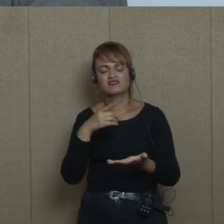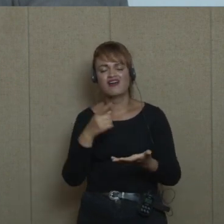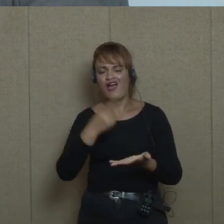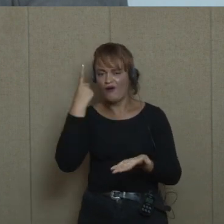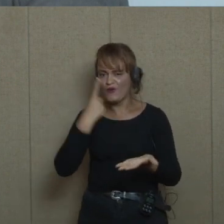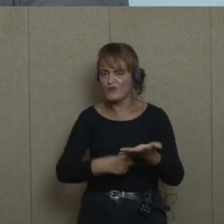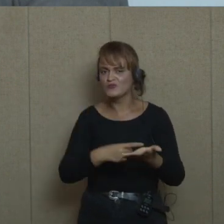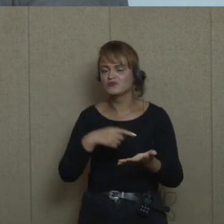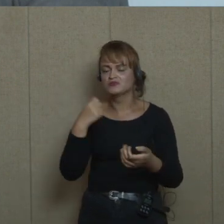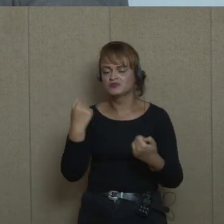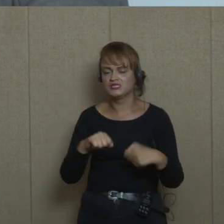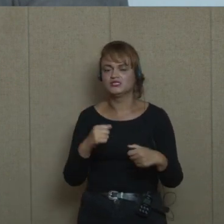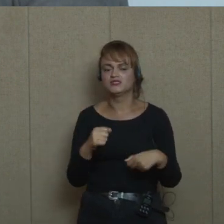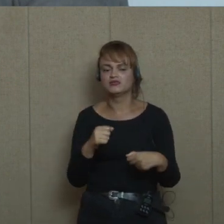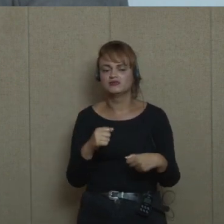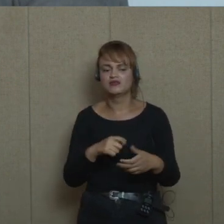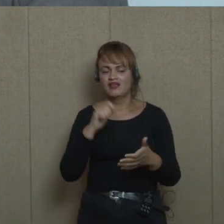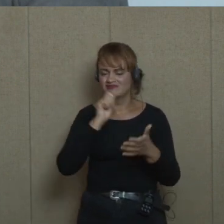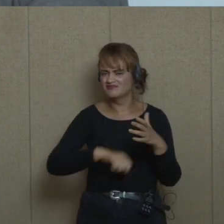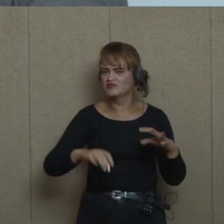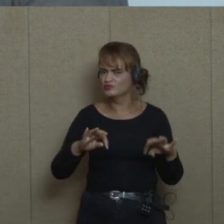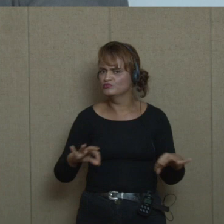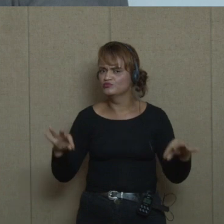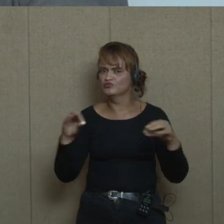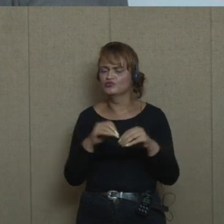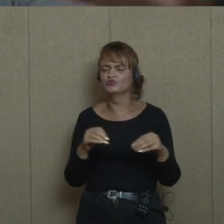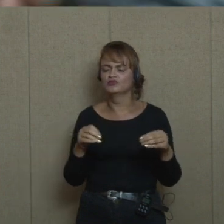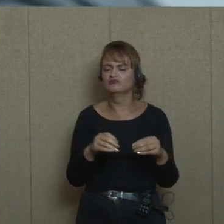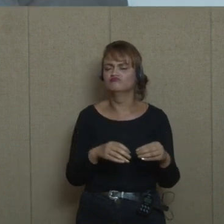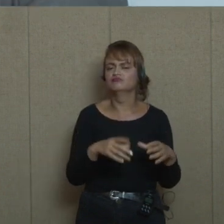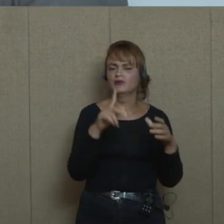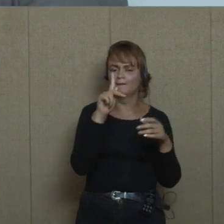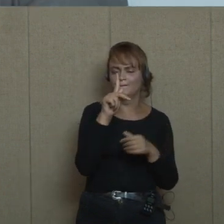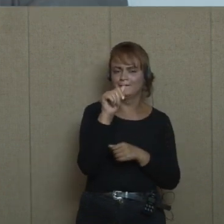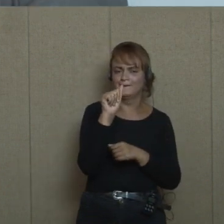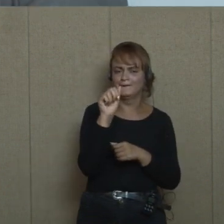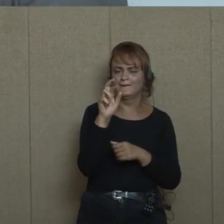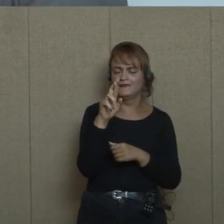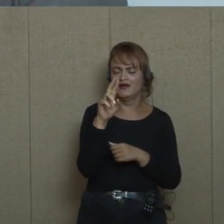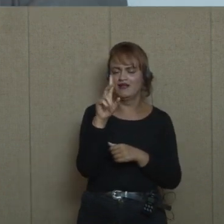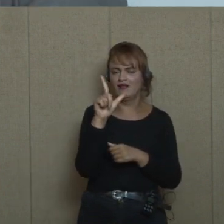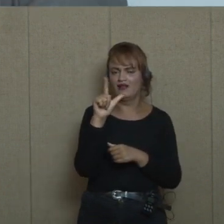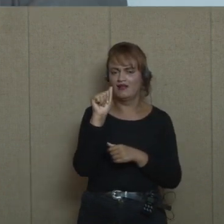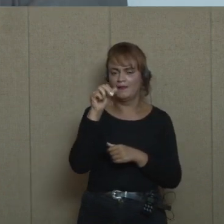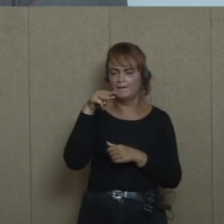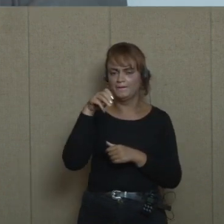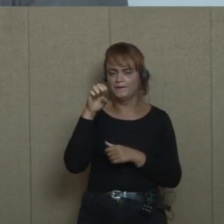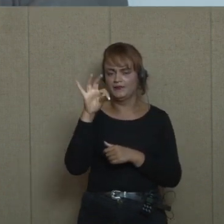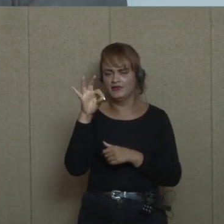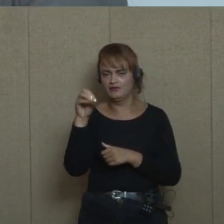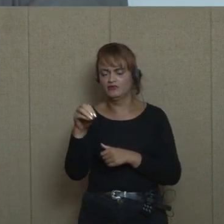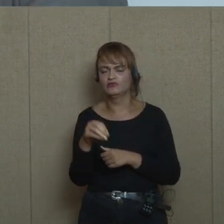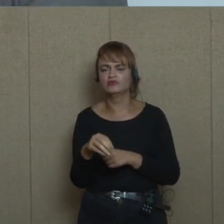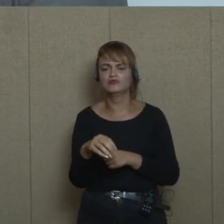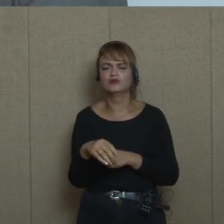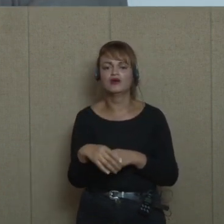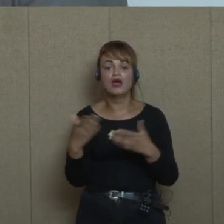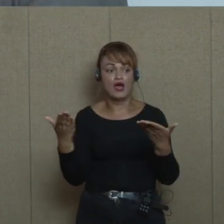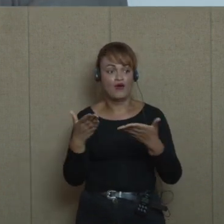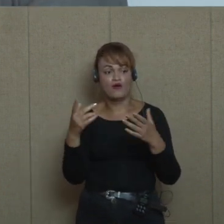validado por todas as partes, pelo Parlamento Europeu. E o Parlamento da União Europeia agora é muito